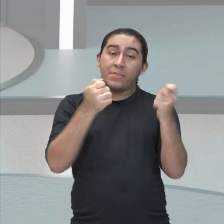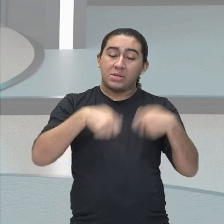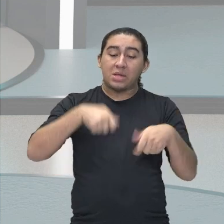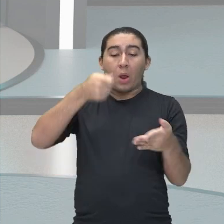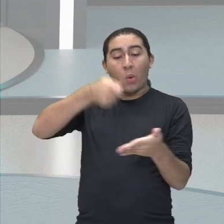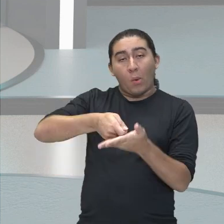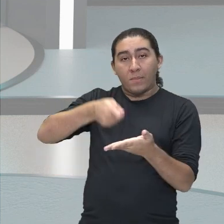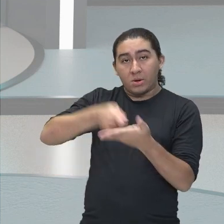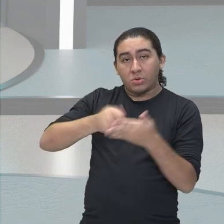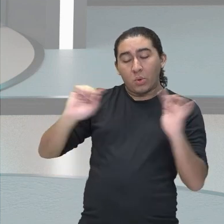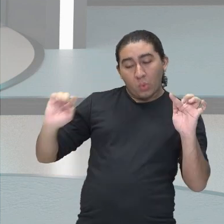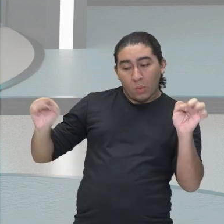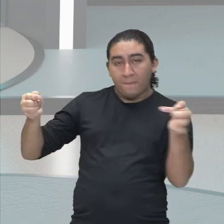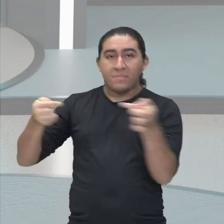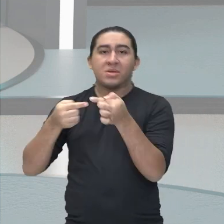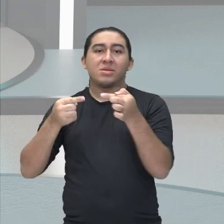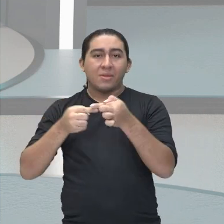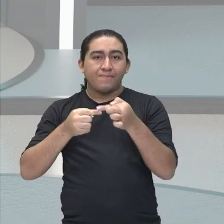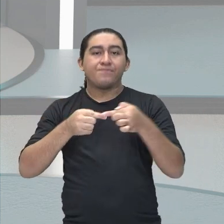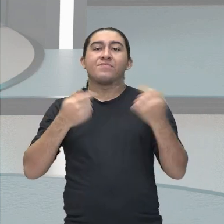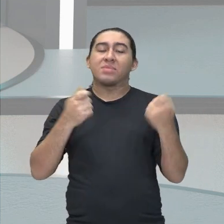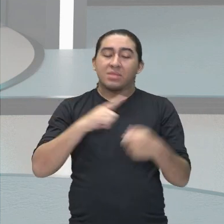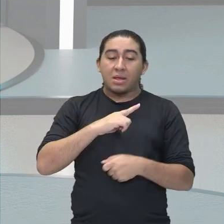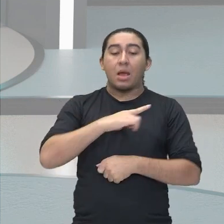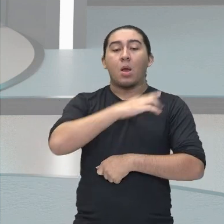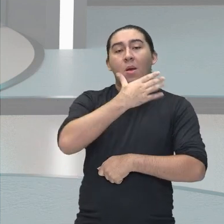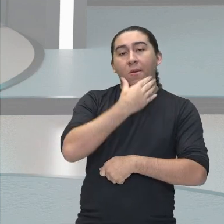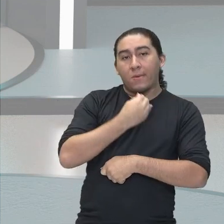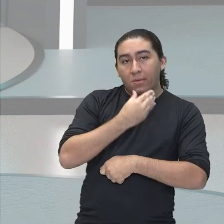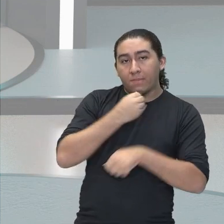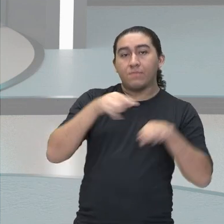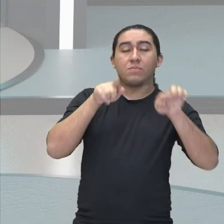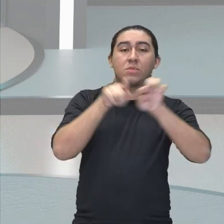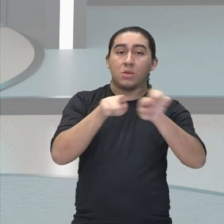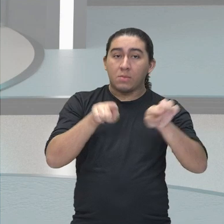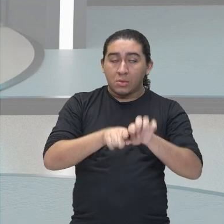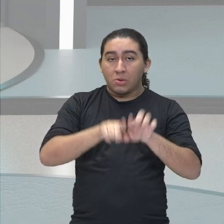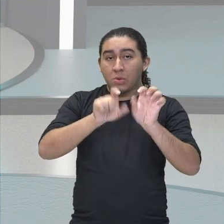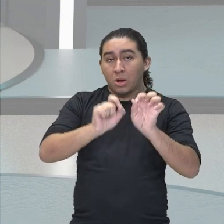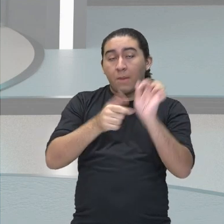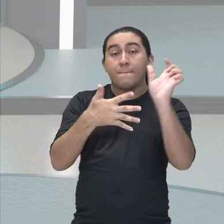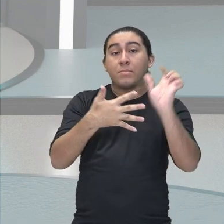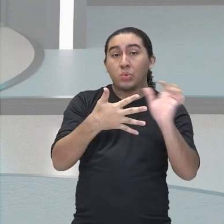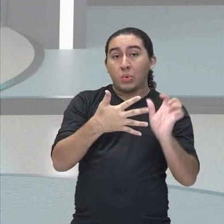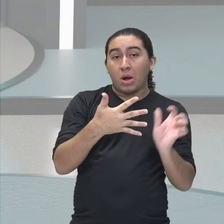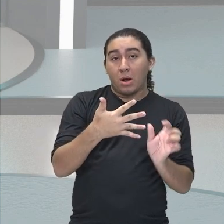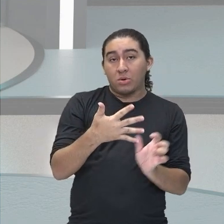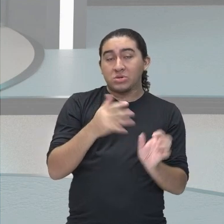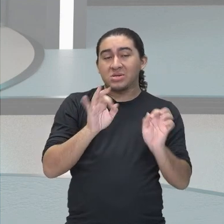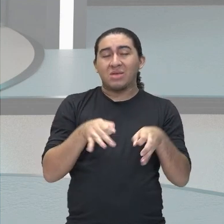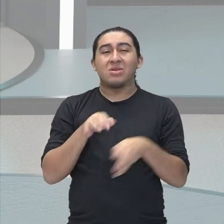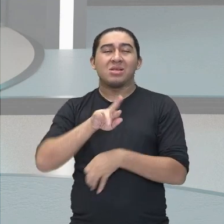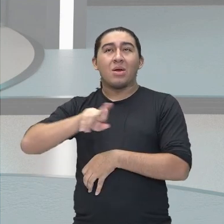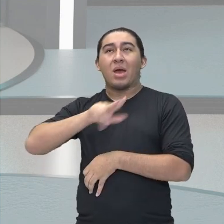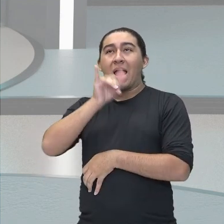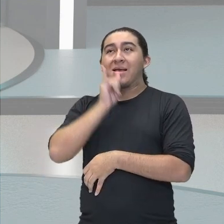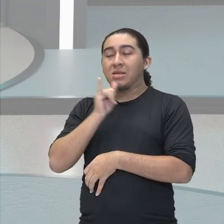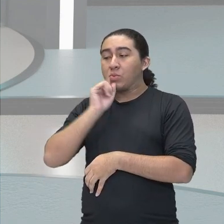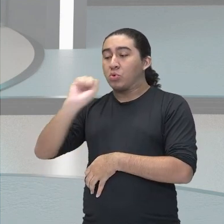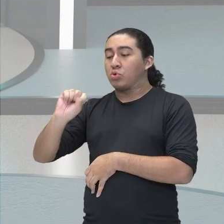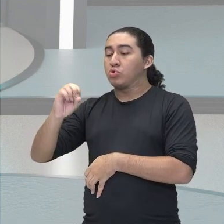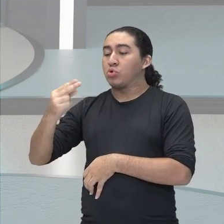também tem que estar no masculino e também para o plural. Eu não vou dizer